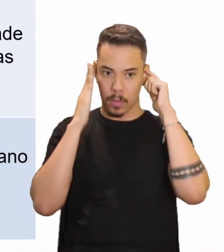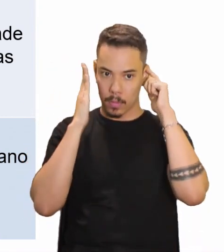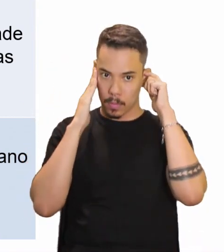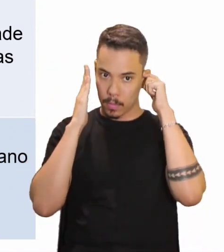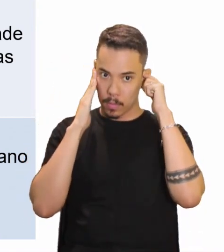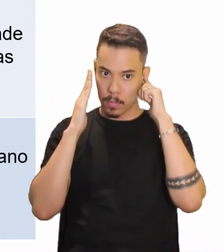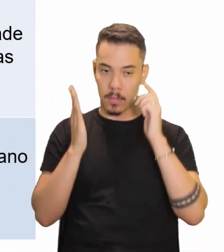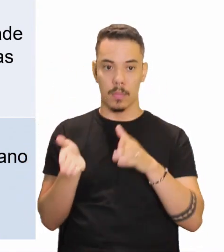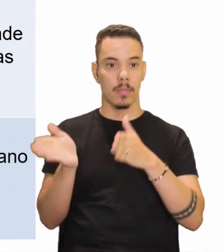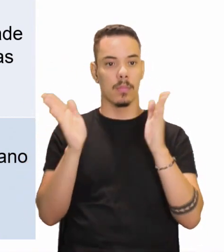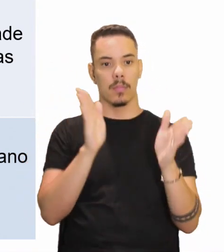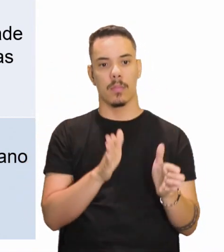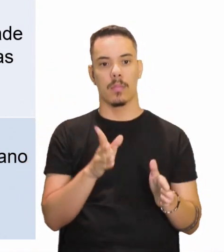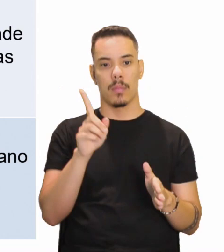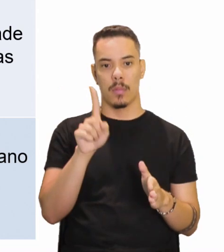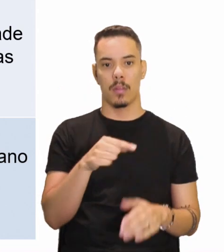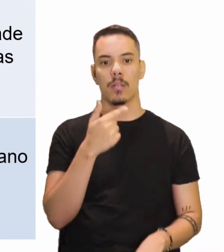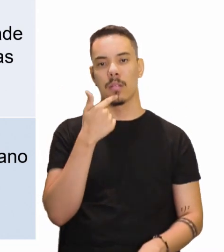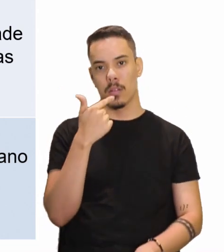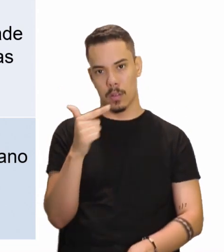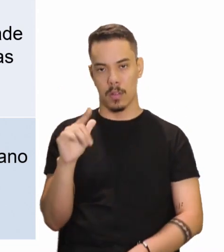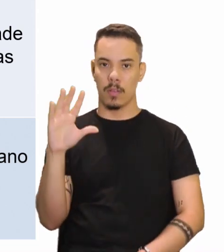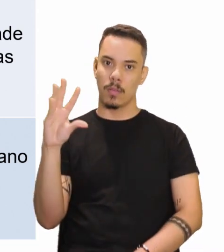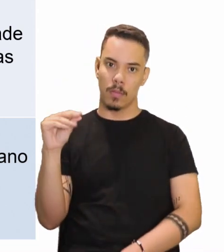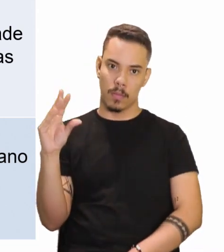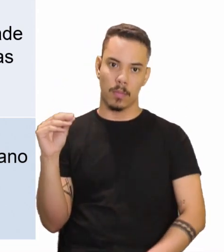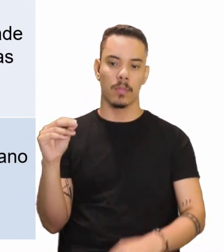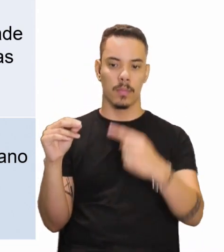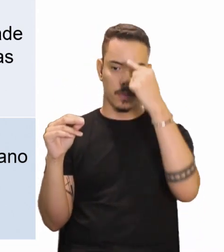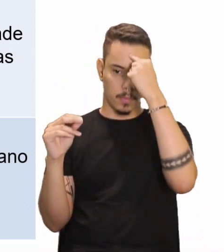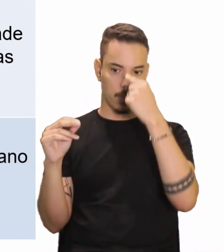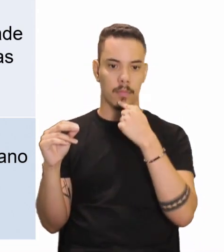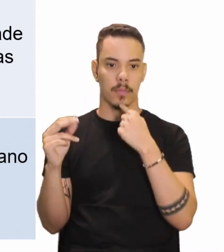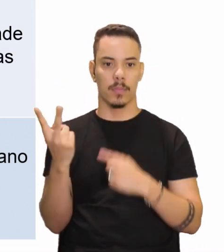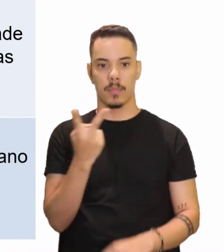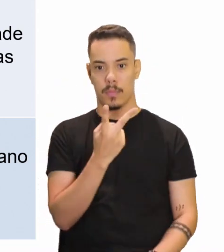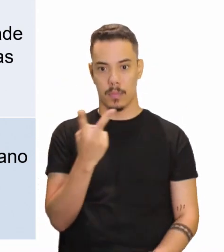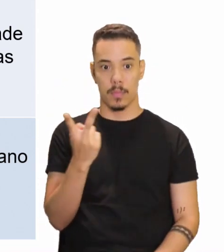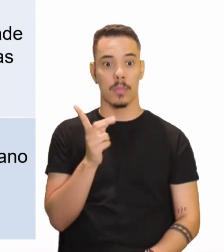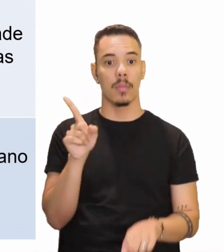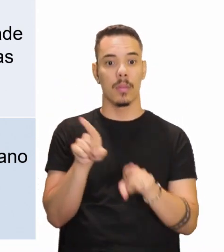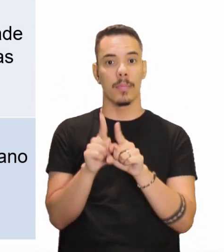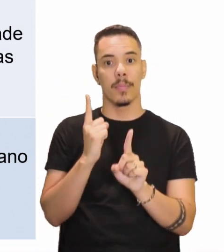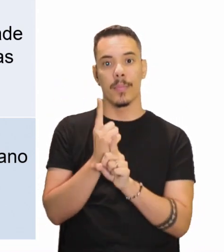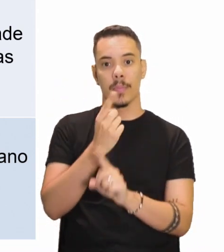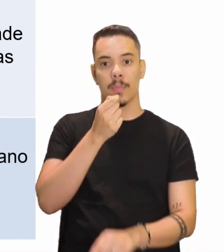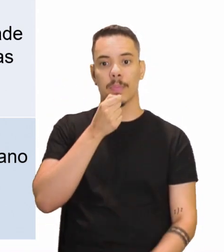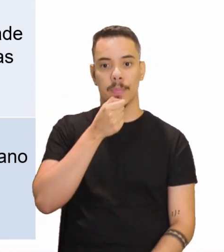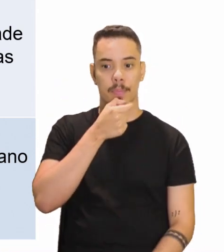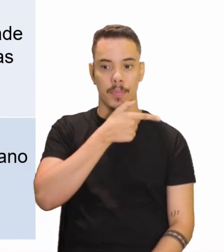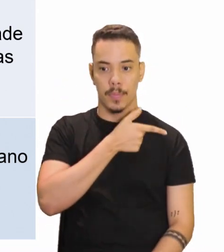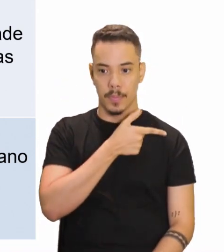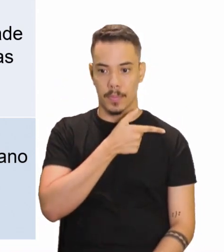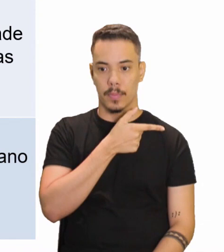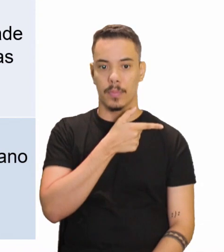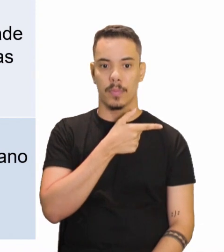linguagem verbal e não-verbal e cartão também na charge no cartão você encontra humor